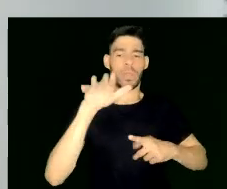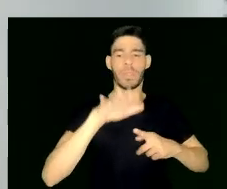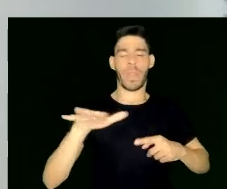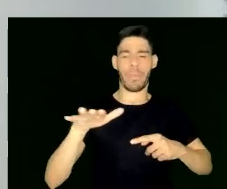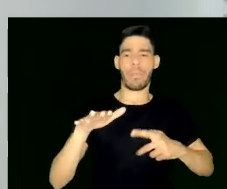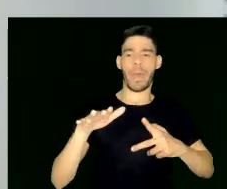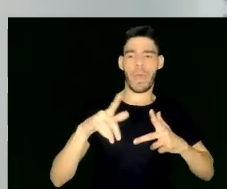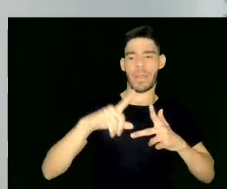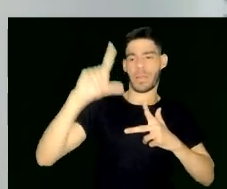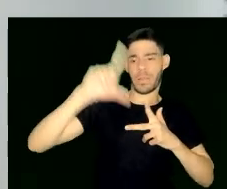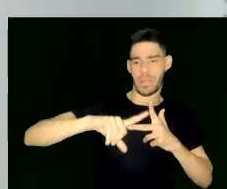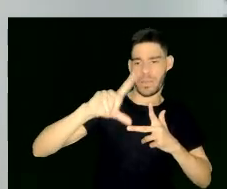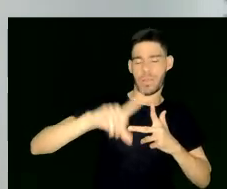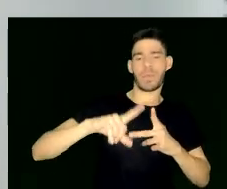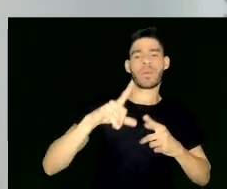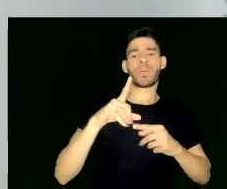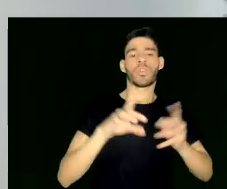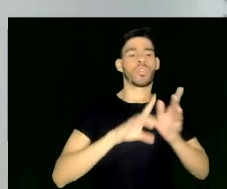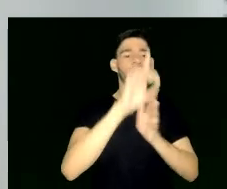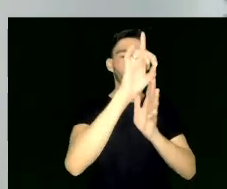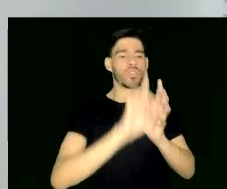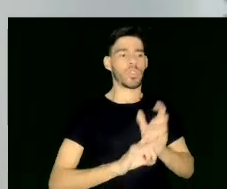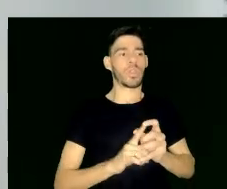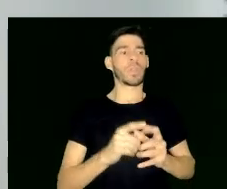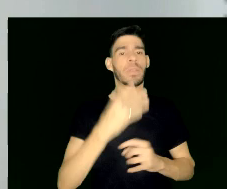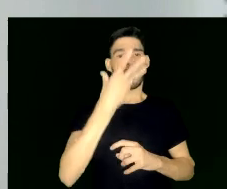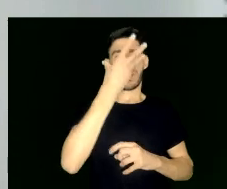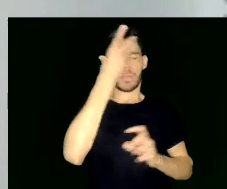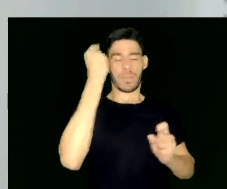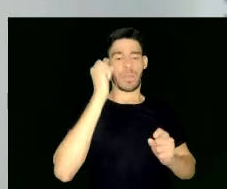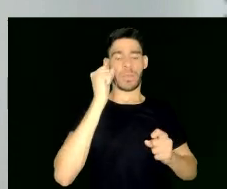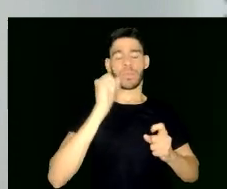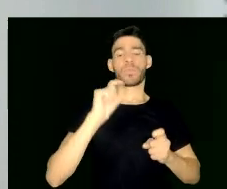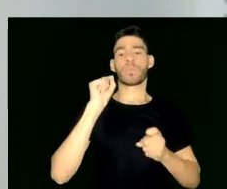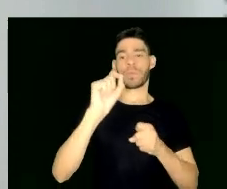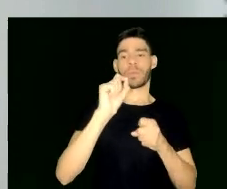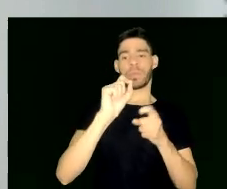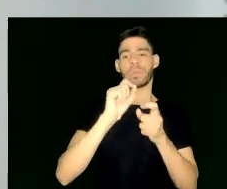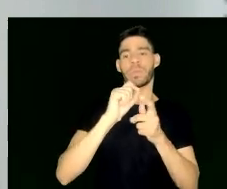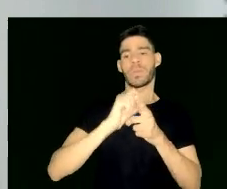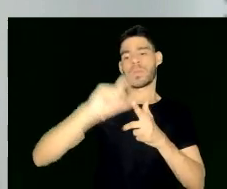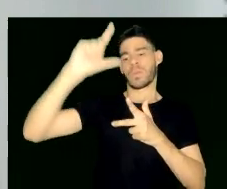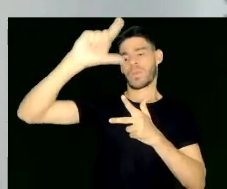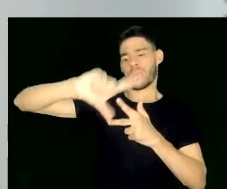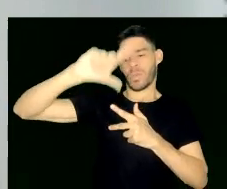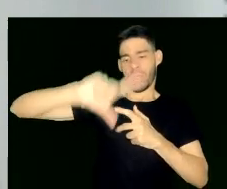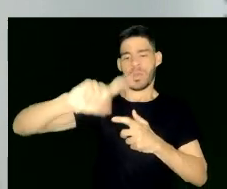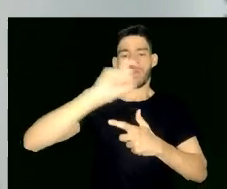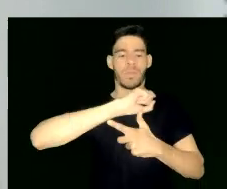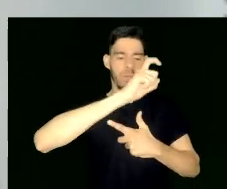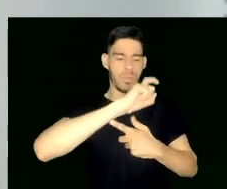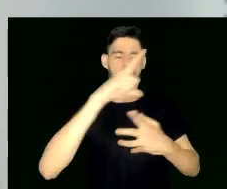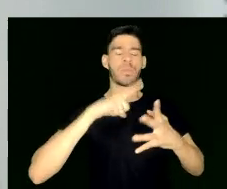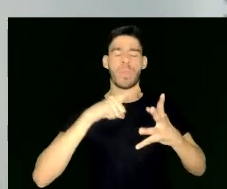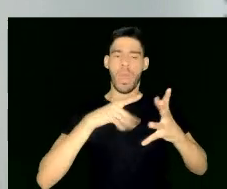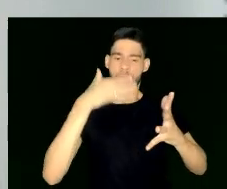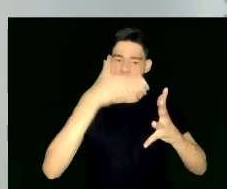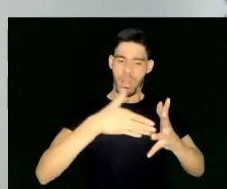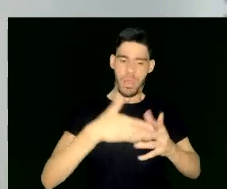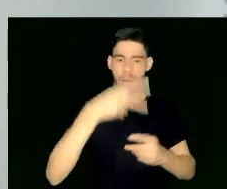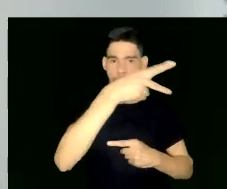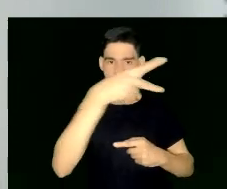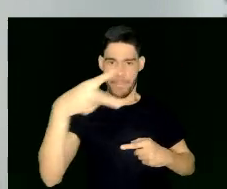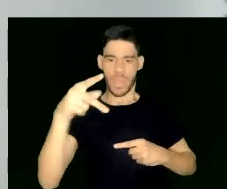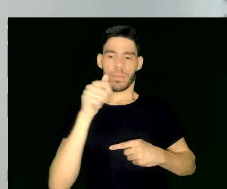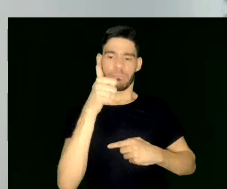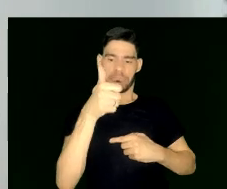do direito, o que faz o controle de constitucionalidade, esquecer que o poder legislativo, o poder executivo, tem os seus